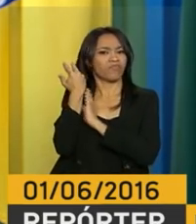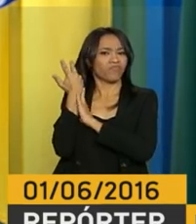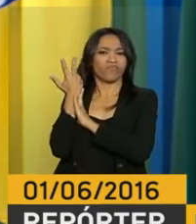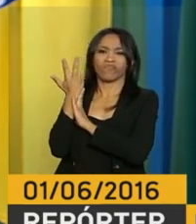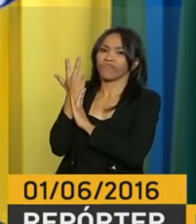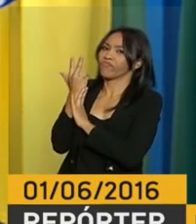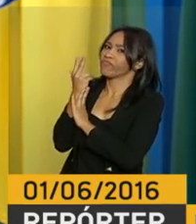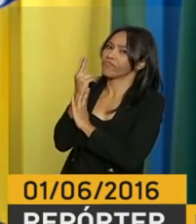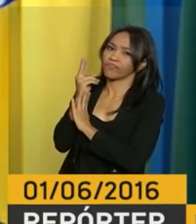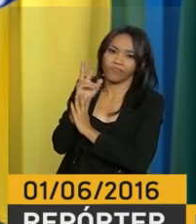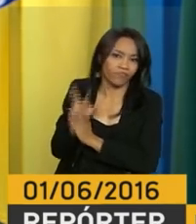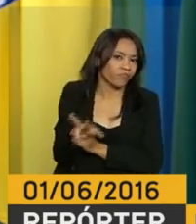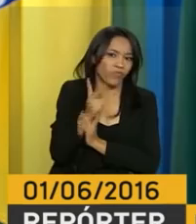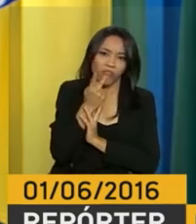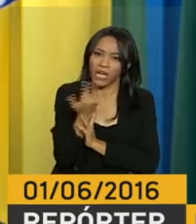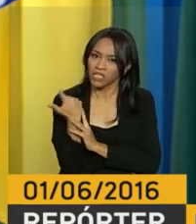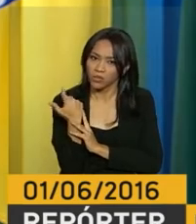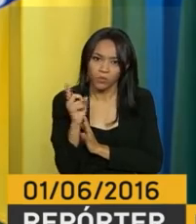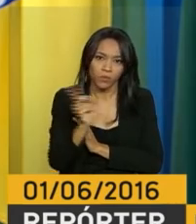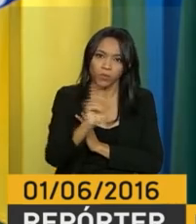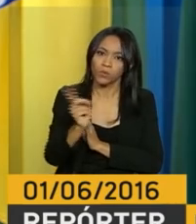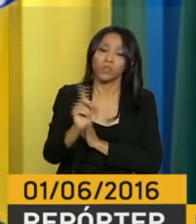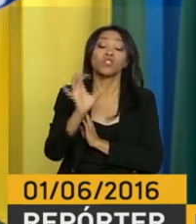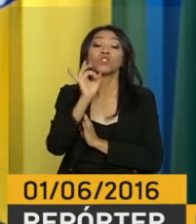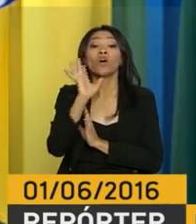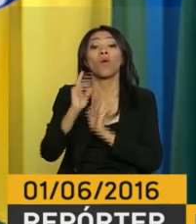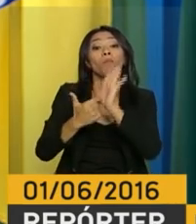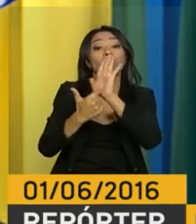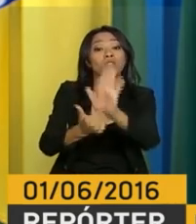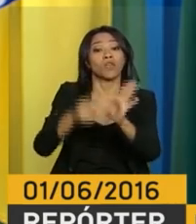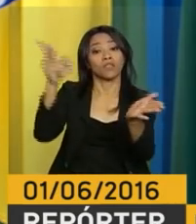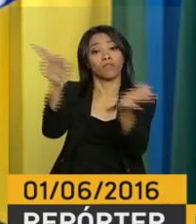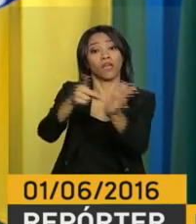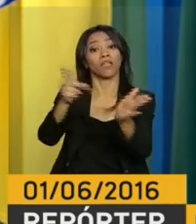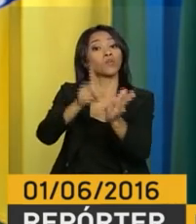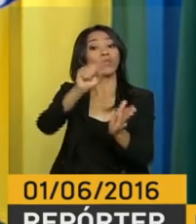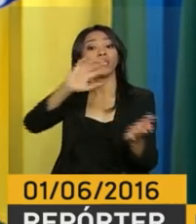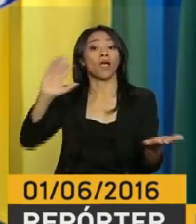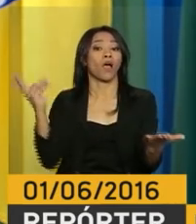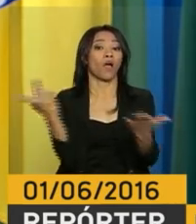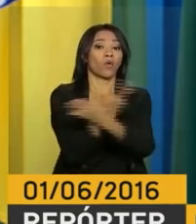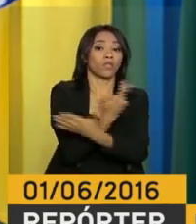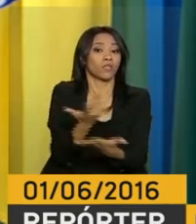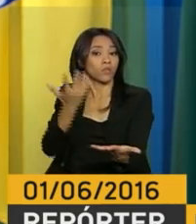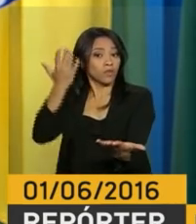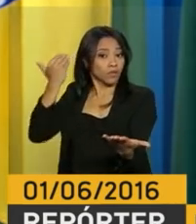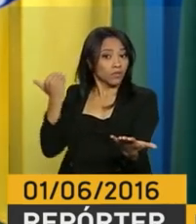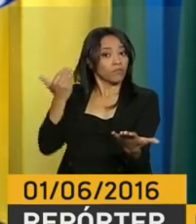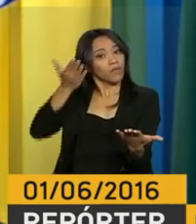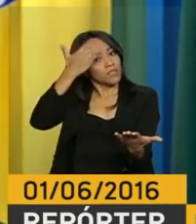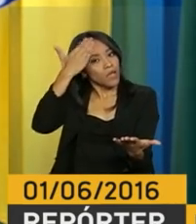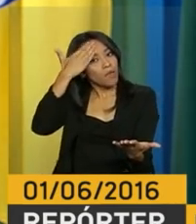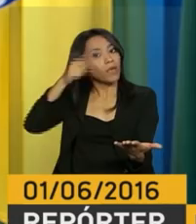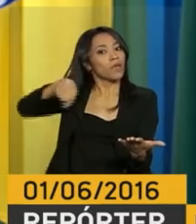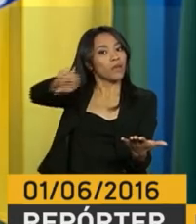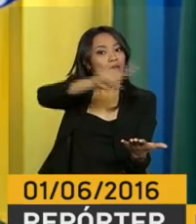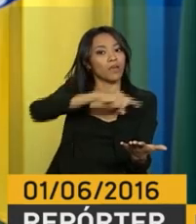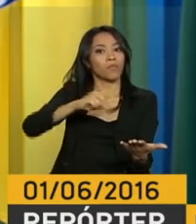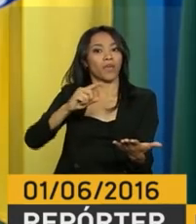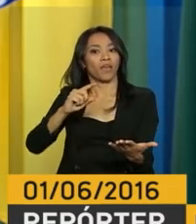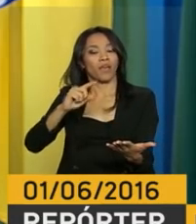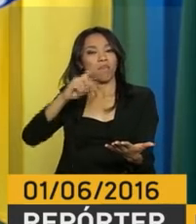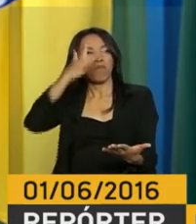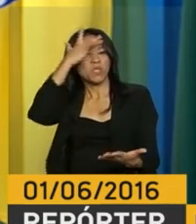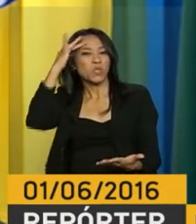espécie nenhuma apenas revelo a verdade dos fatos para que eventuais oportunistas não